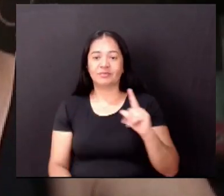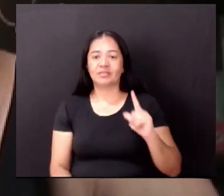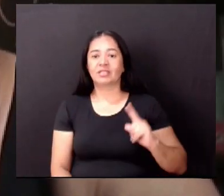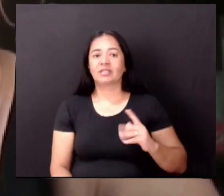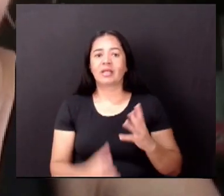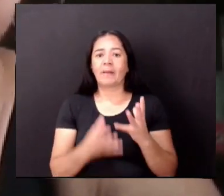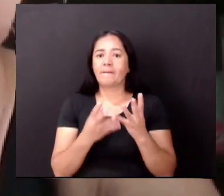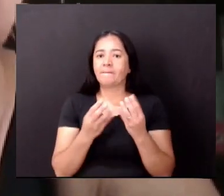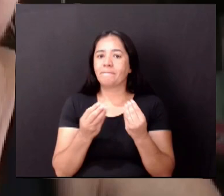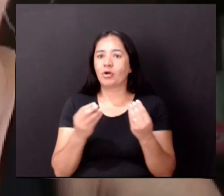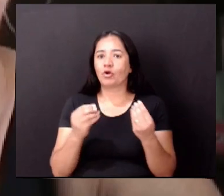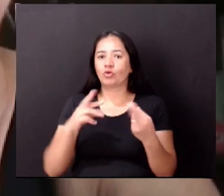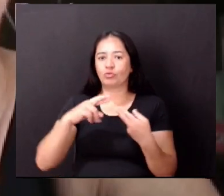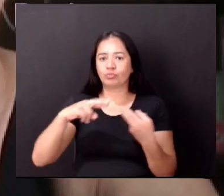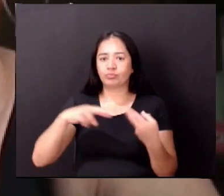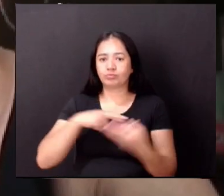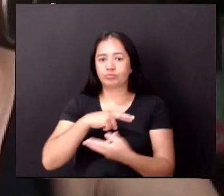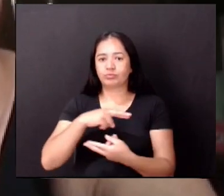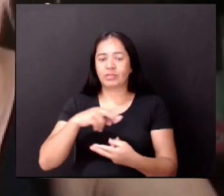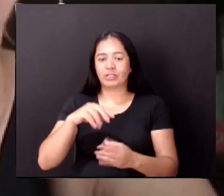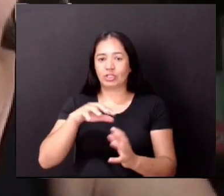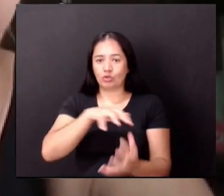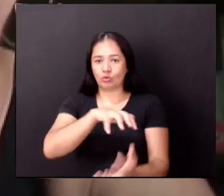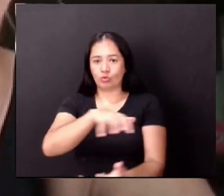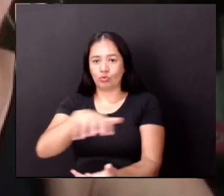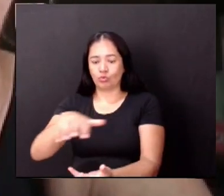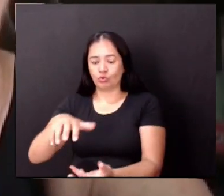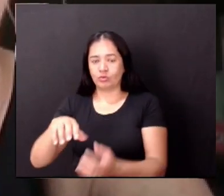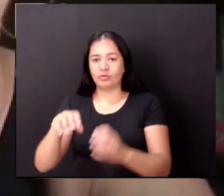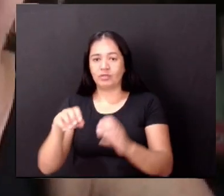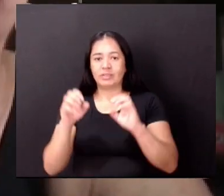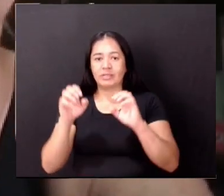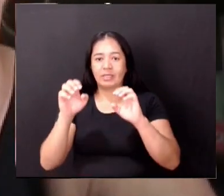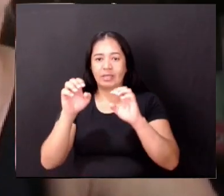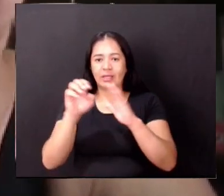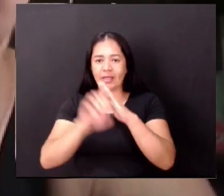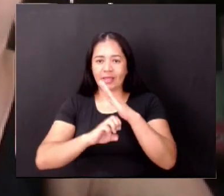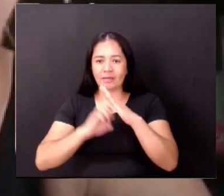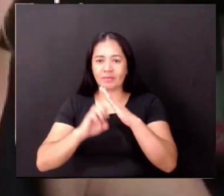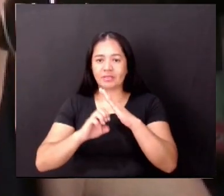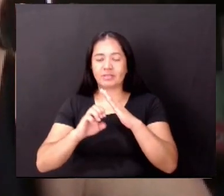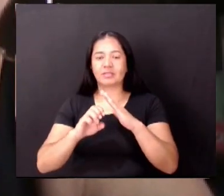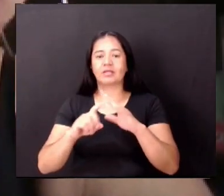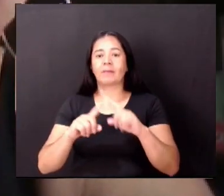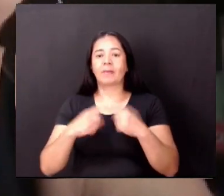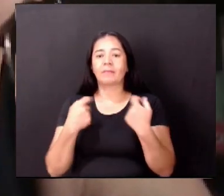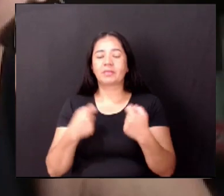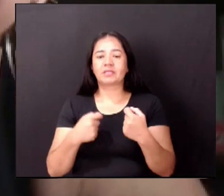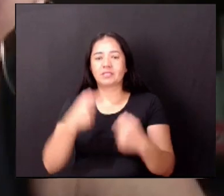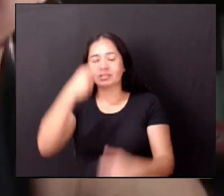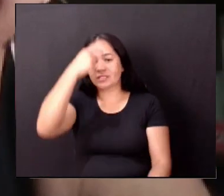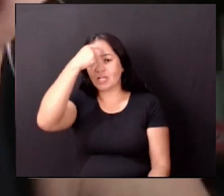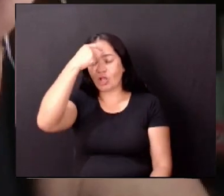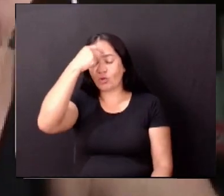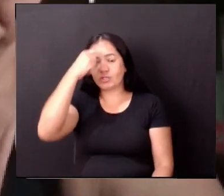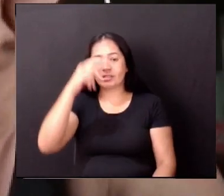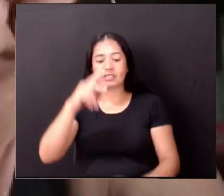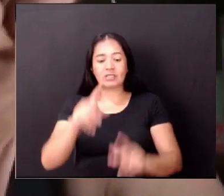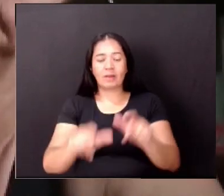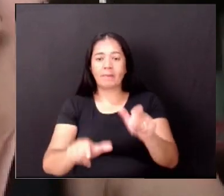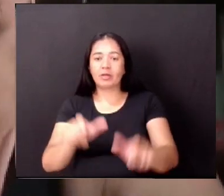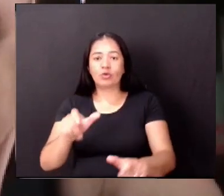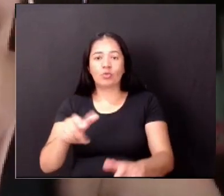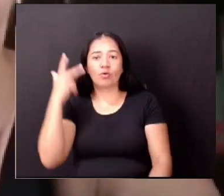casas. Existe muito da reciclagem no universo empresarial, as empresas reciclam, mas é preciso levar essa consciência